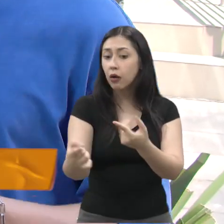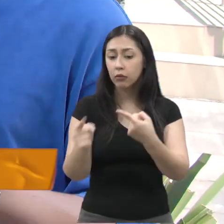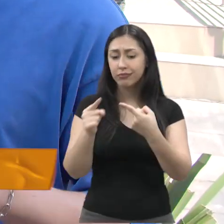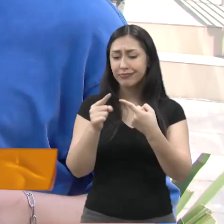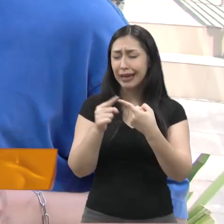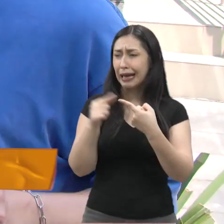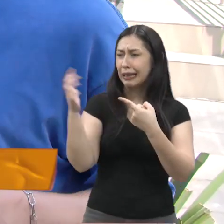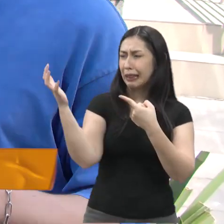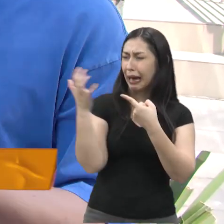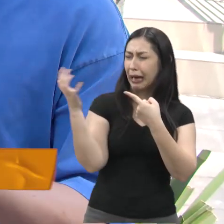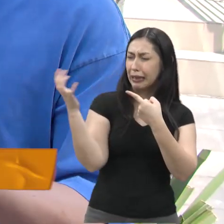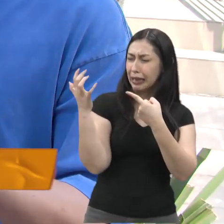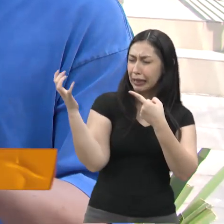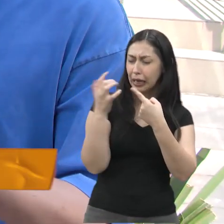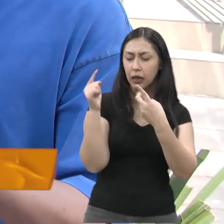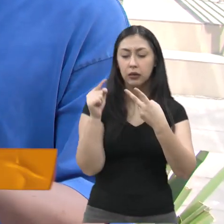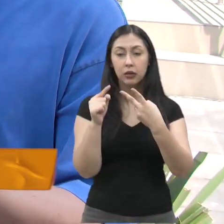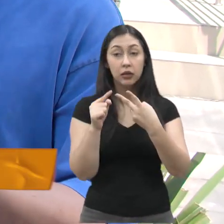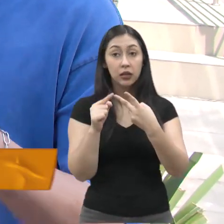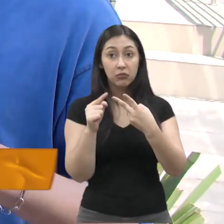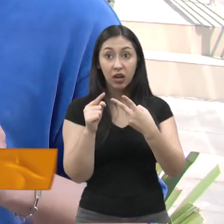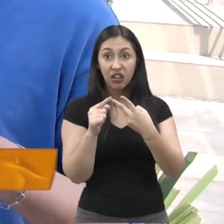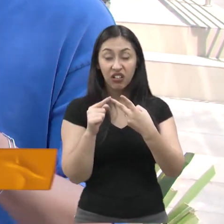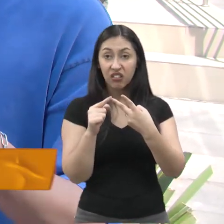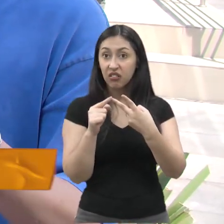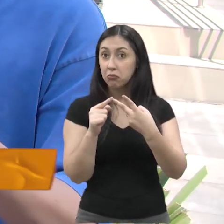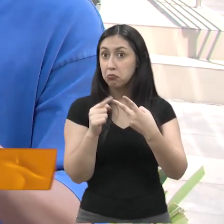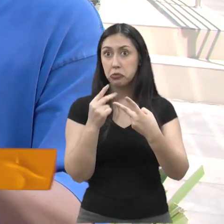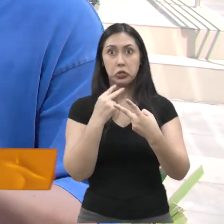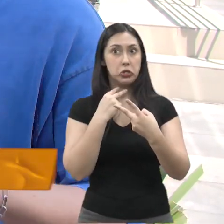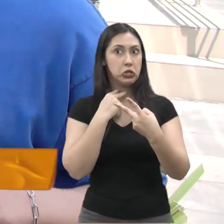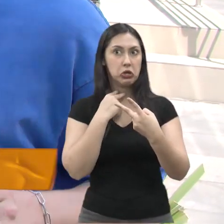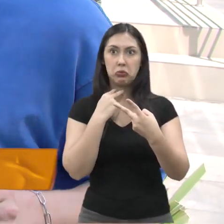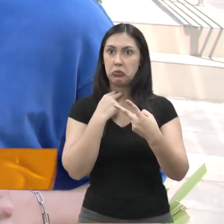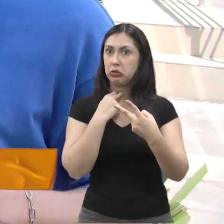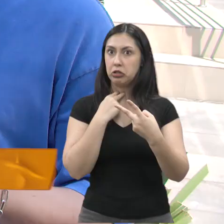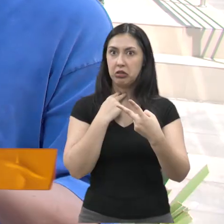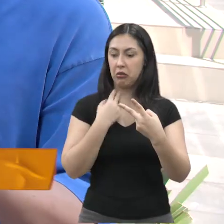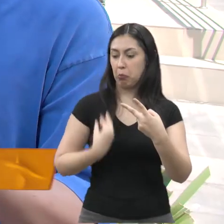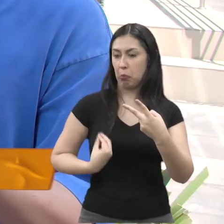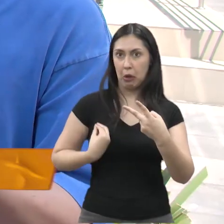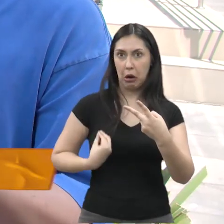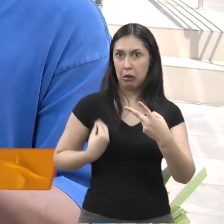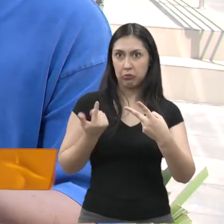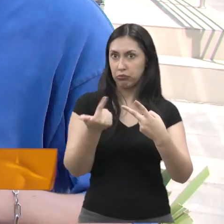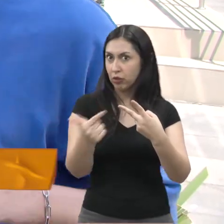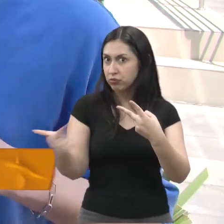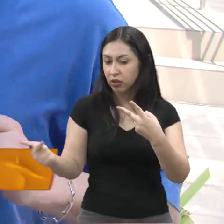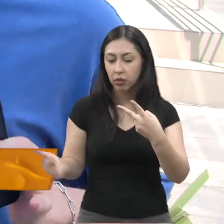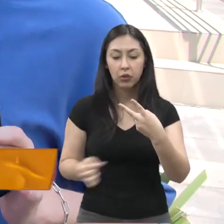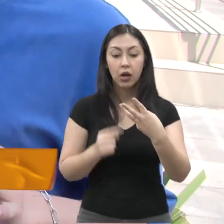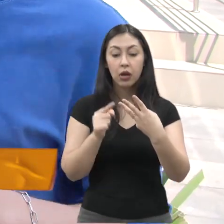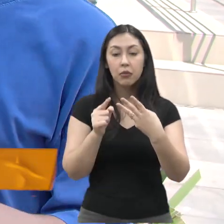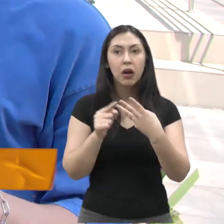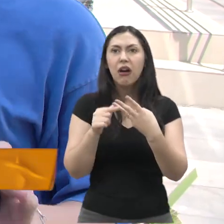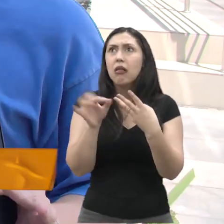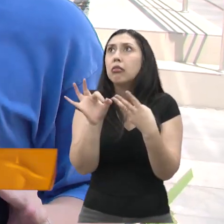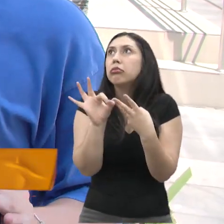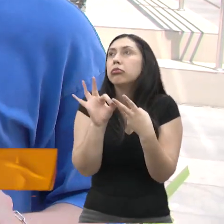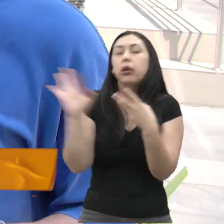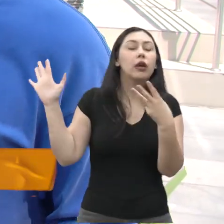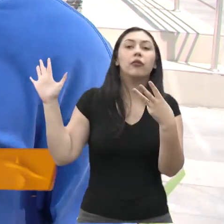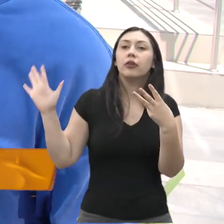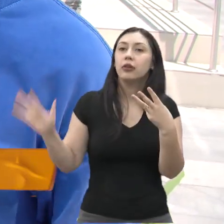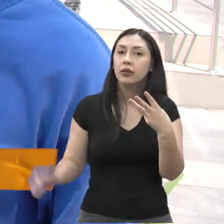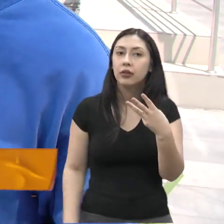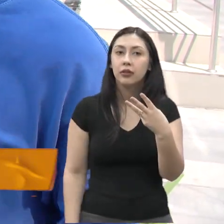era constantemente atacada, não tinha autorização para existir, ou ela era tão livre que até